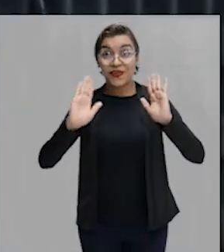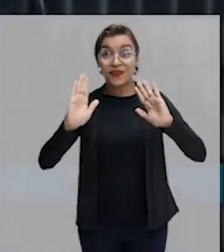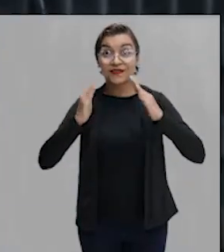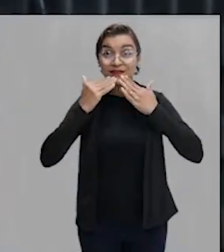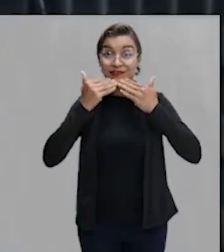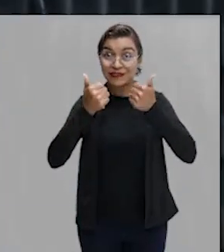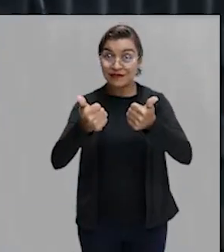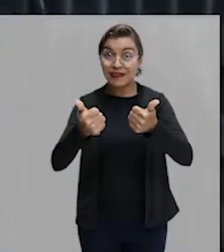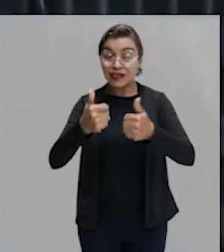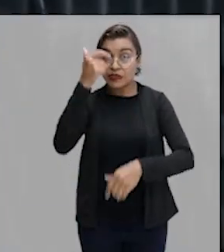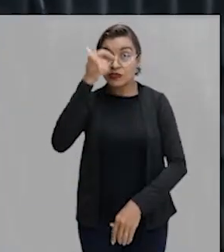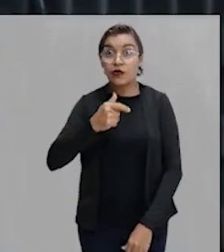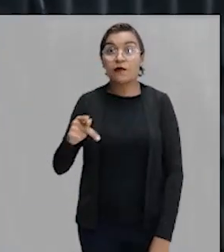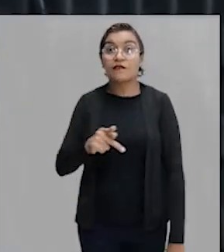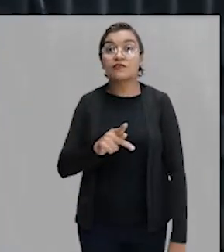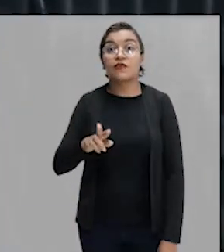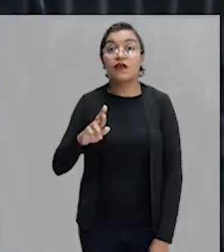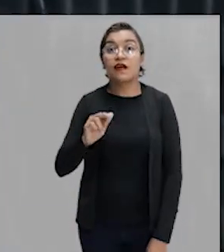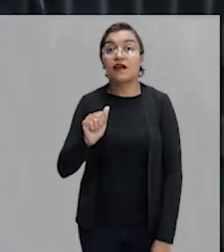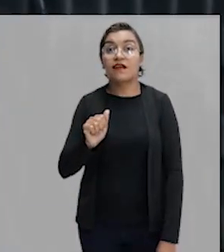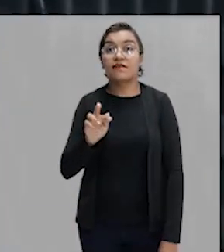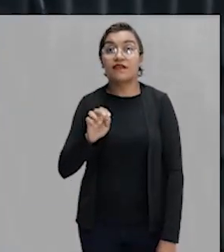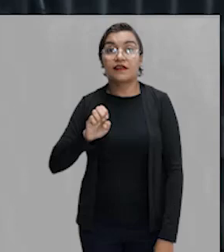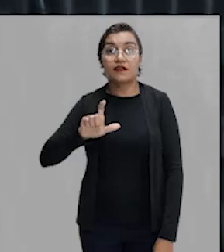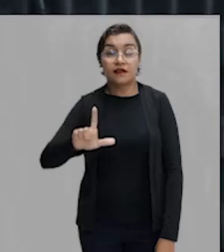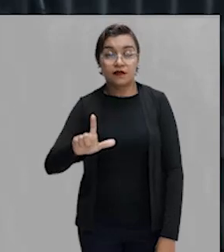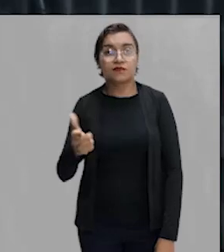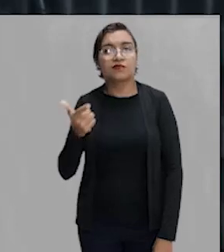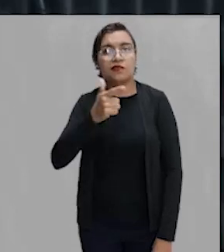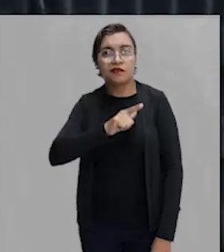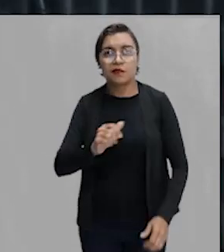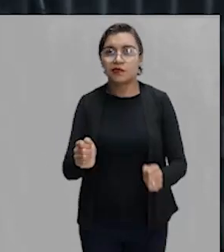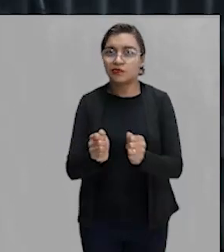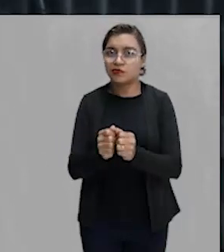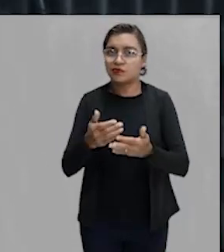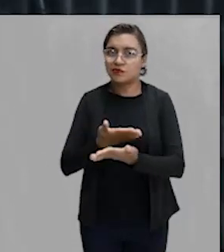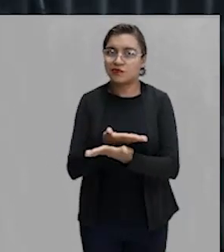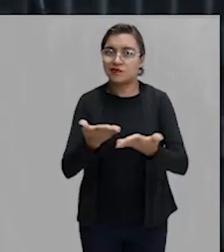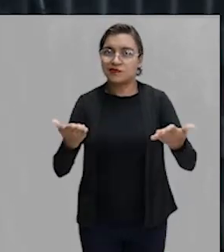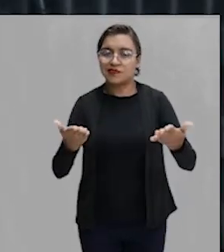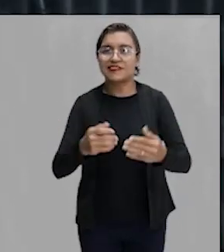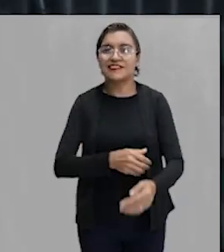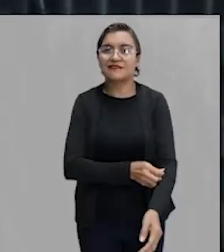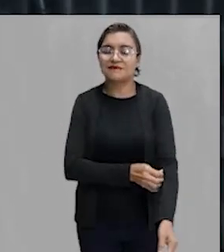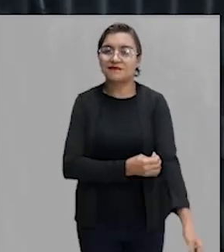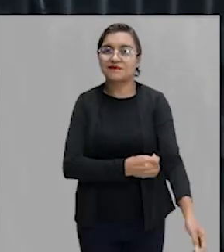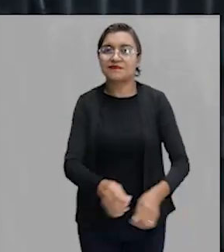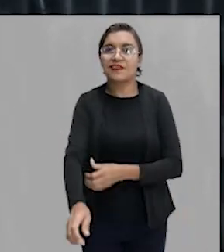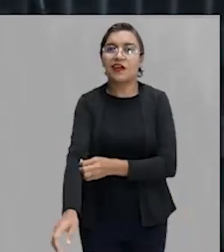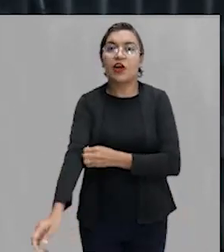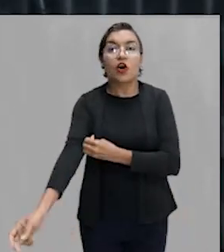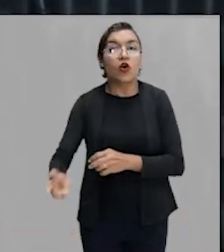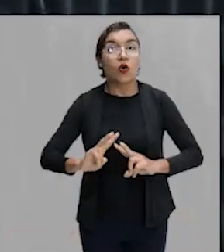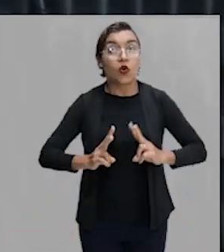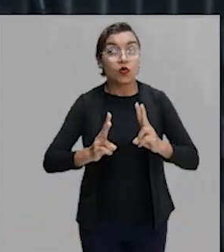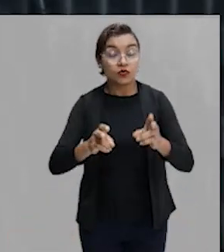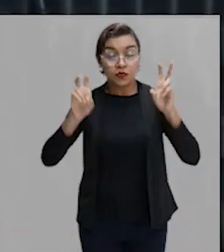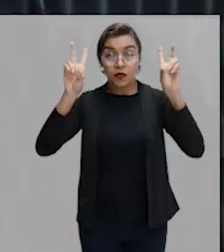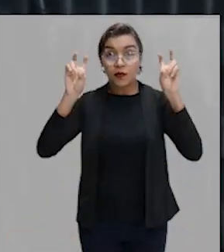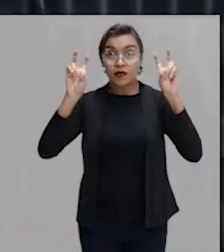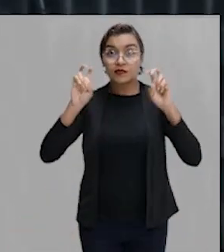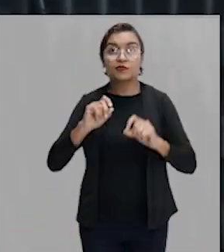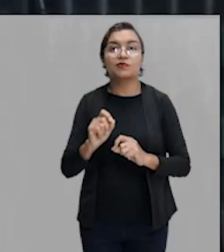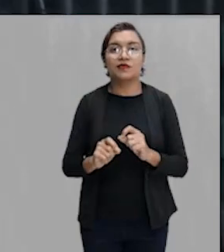galera, tudo bem? Professor Rafael Carlos de Sociologia, mais uma vez aqui com vocês, dessa vez para dar continuidade ao